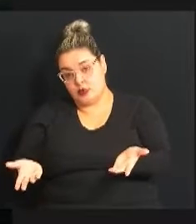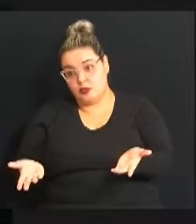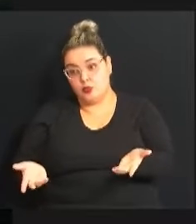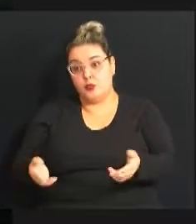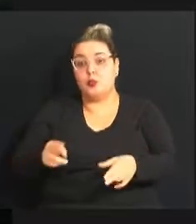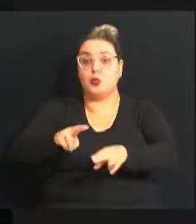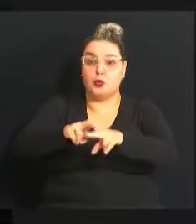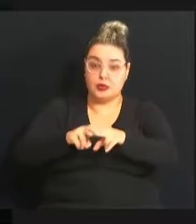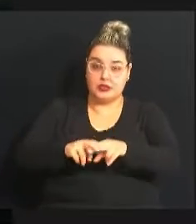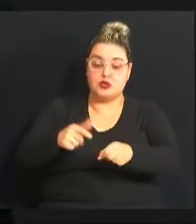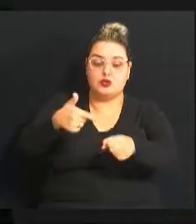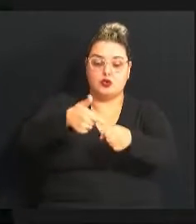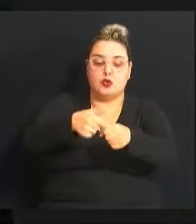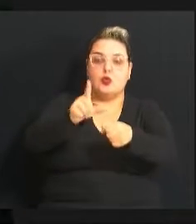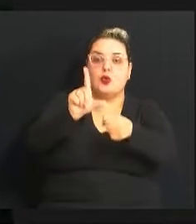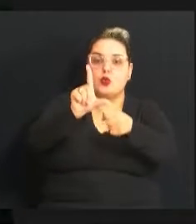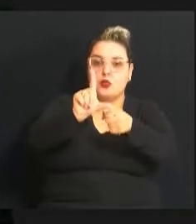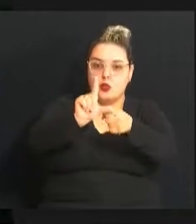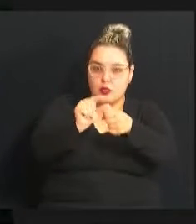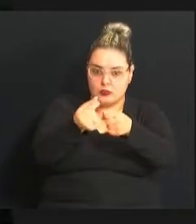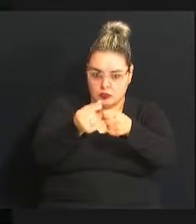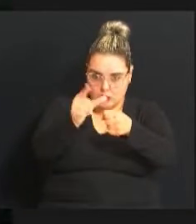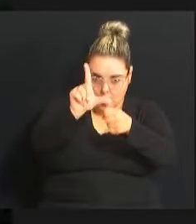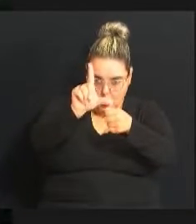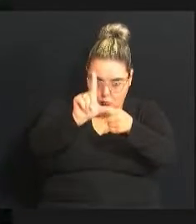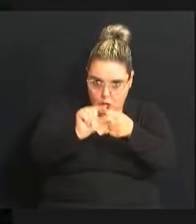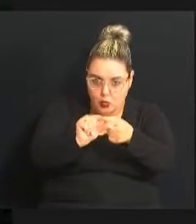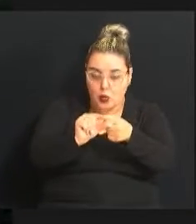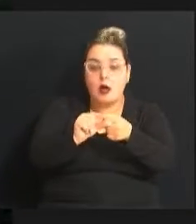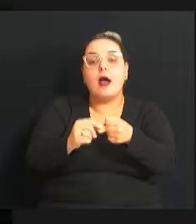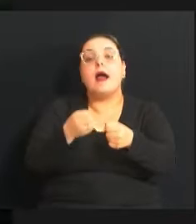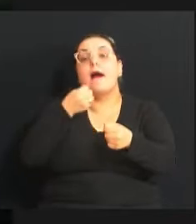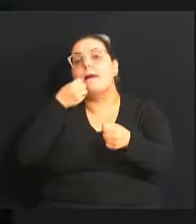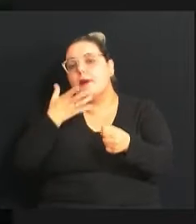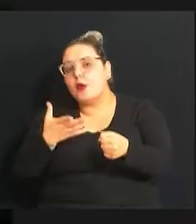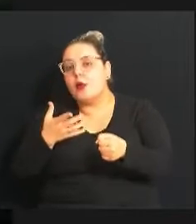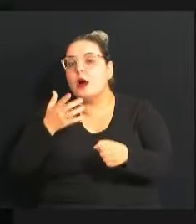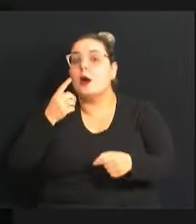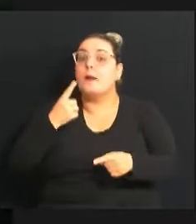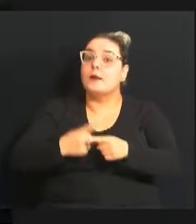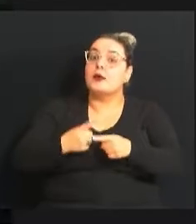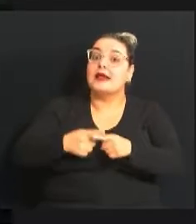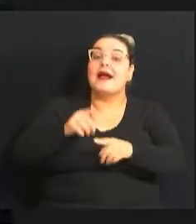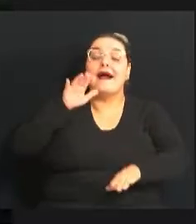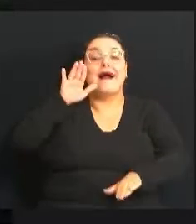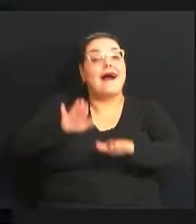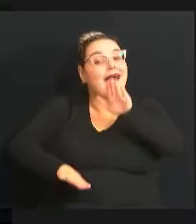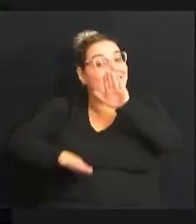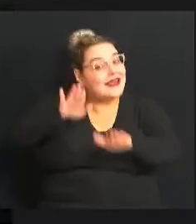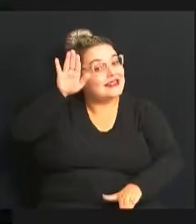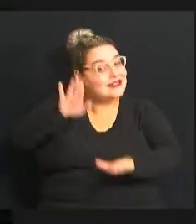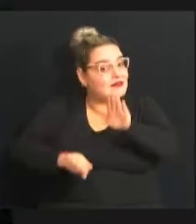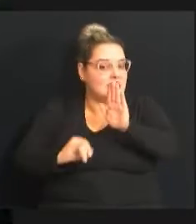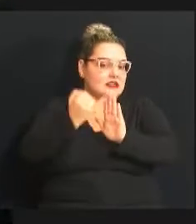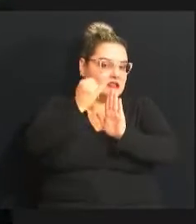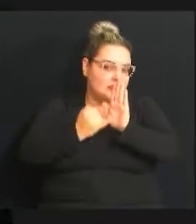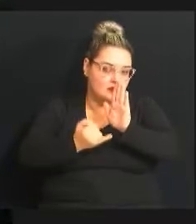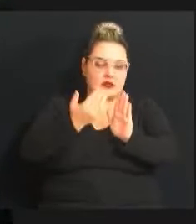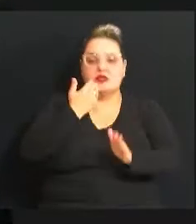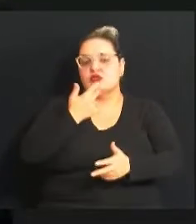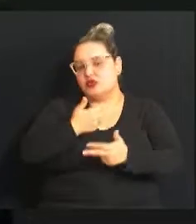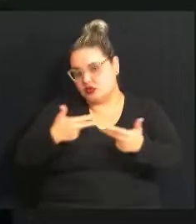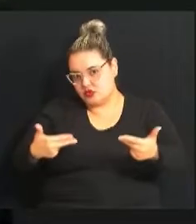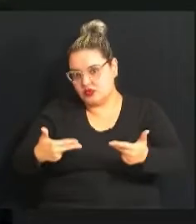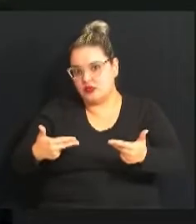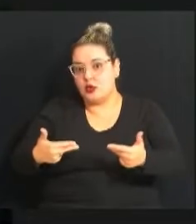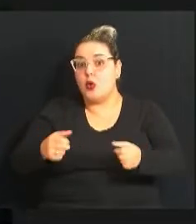do preço do combustível é um sinal positivo, porque significa que talvez a inflação dos alimentos dê uma trégua aí no segundo